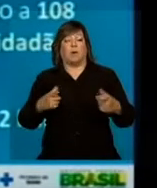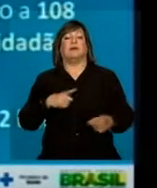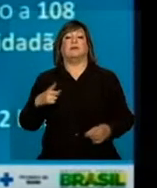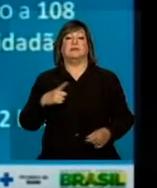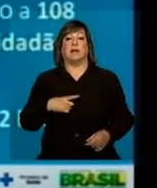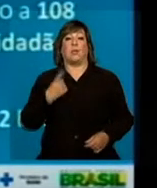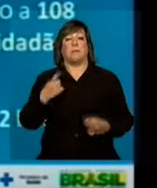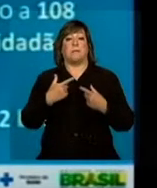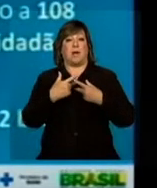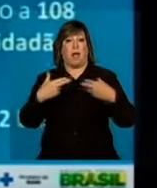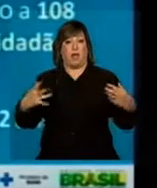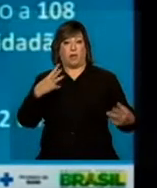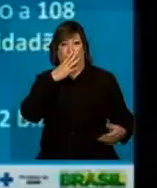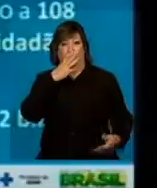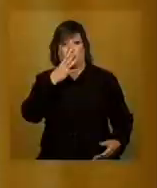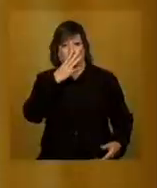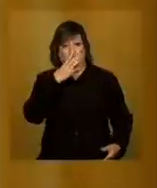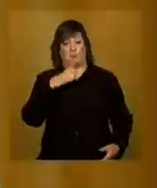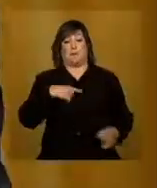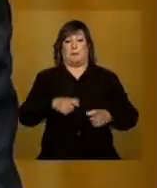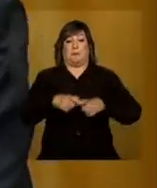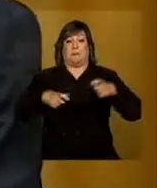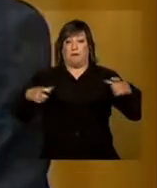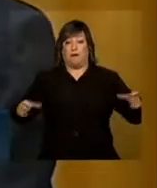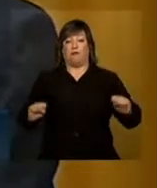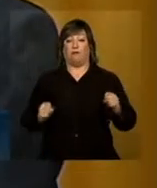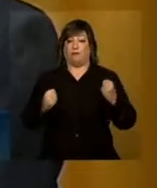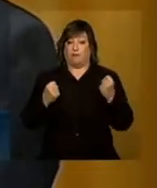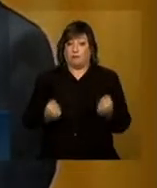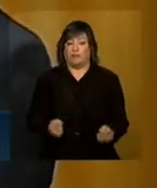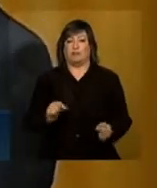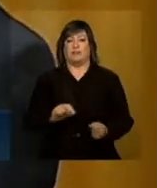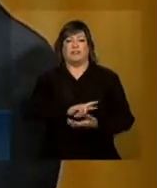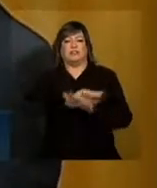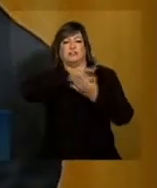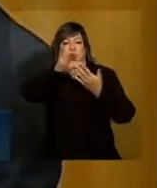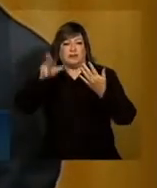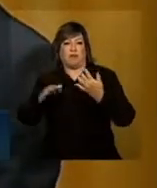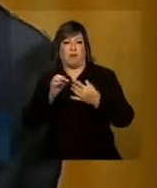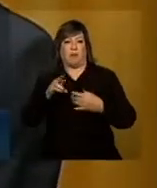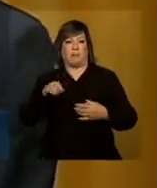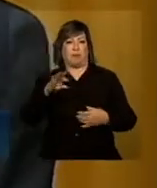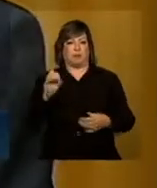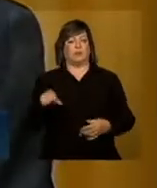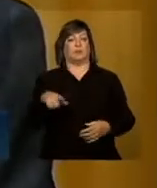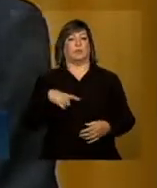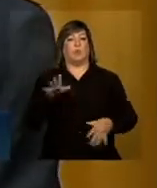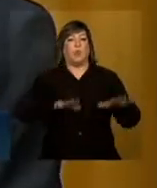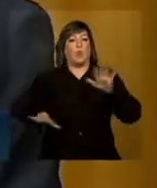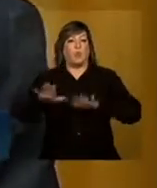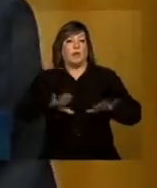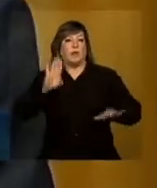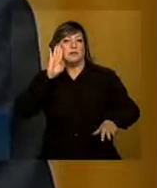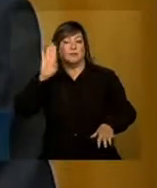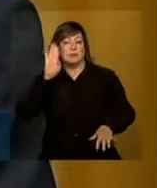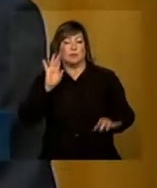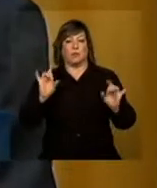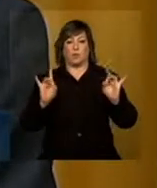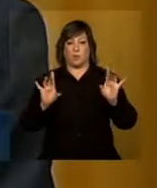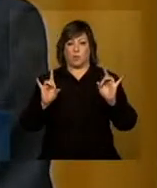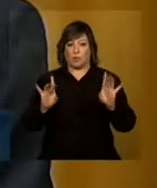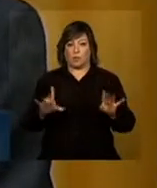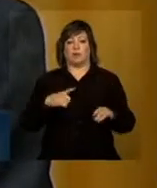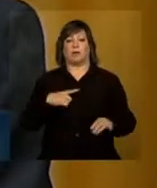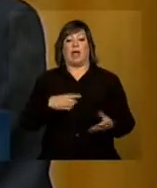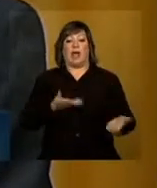têm uma coisa em comum: é a expansão vigorosa em diferentes formatos de cuidado primário qualificado,